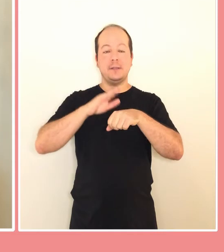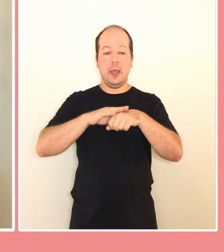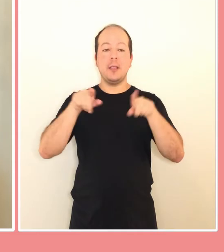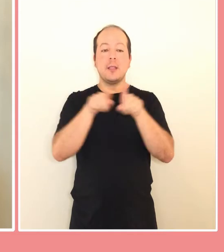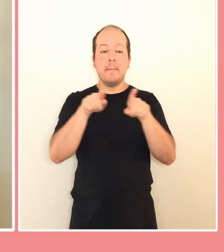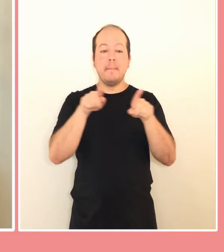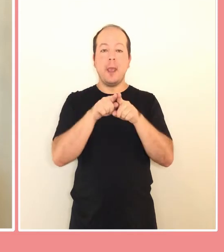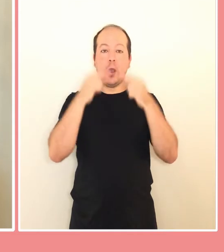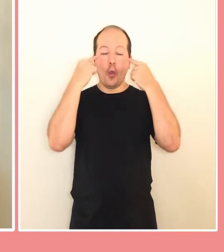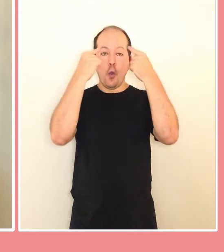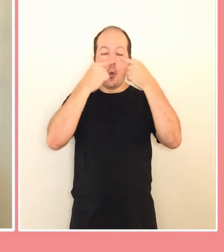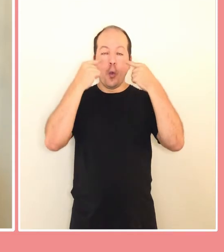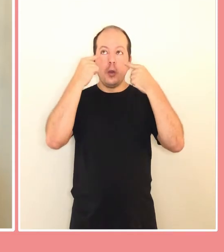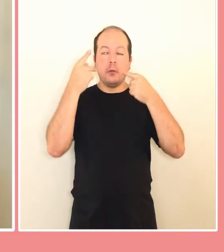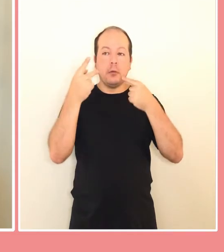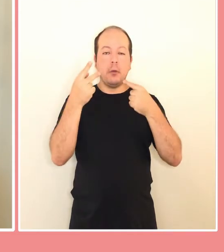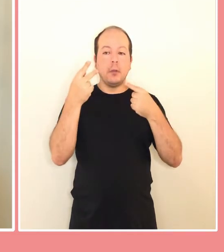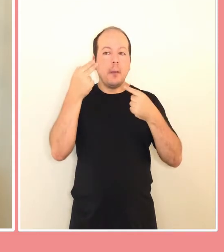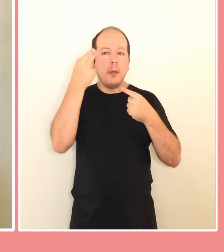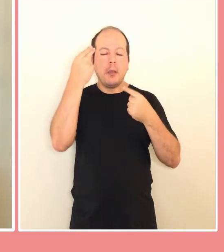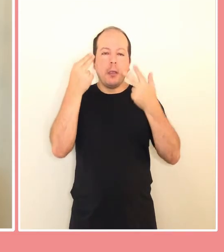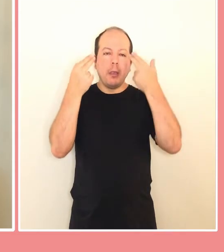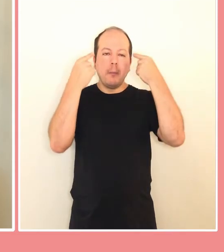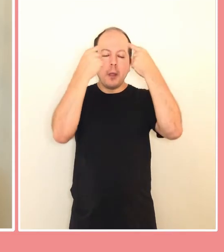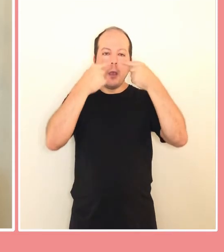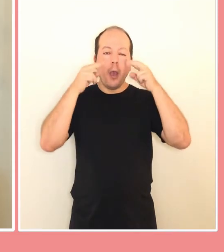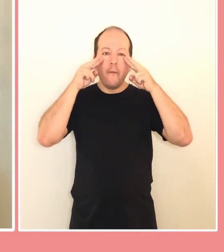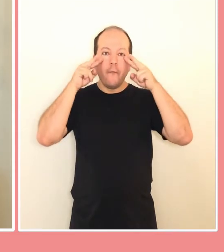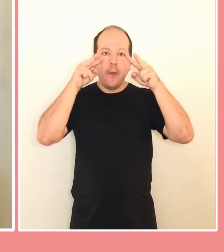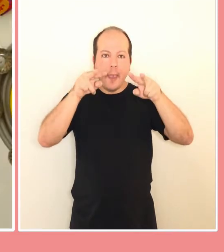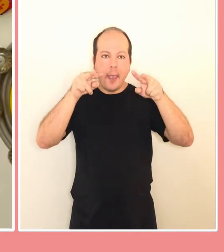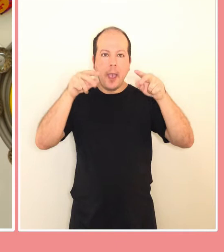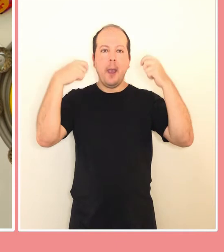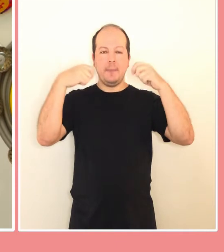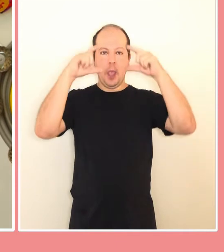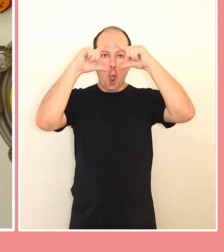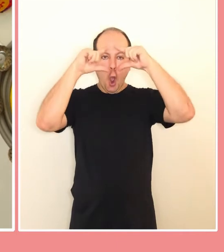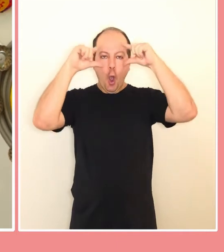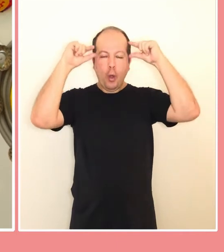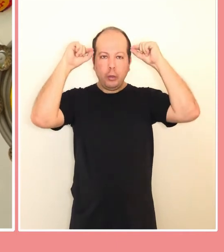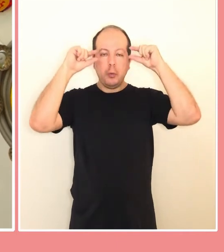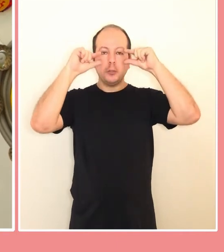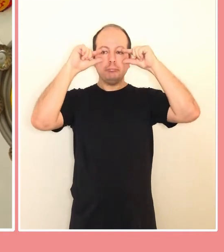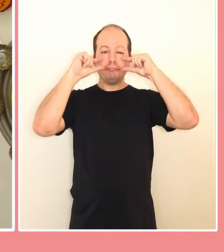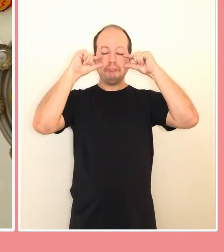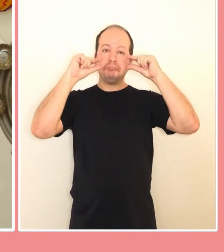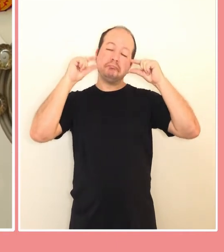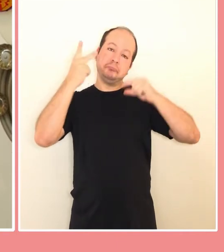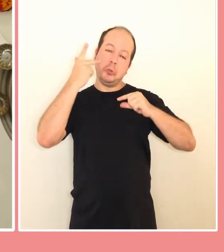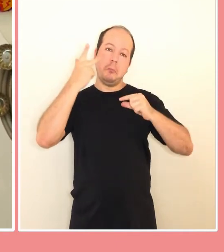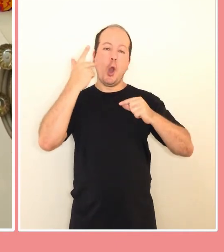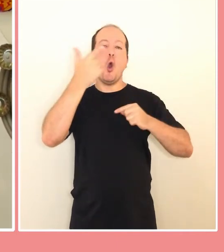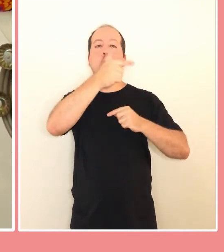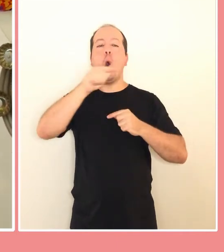furos na frente. E não necessariamente precisamos fazer onde está o olho do nosso ser ou da nossa máscara. A gente pode enxergar